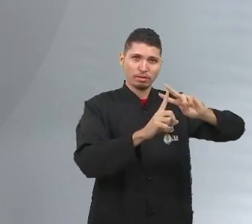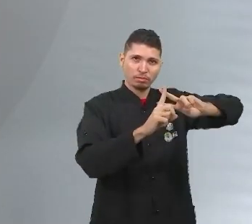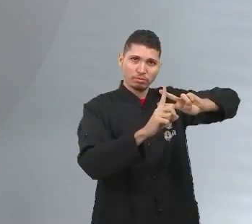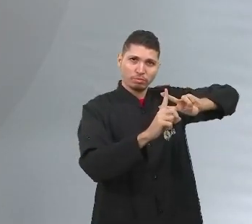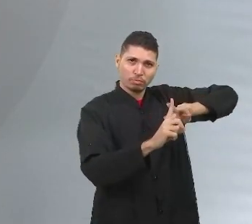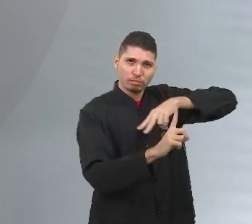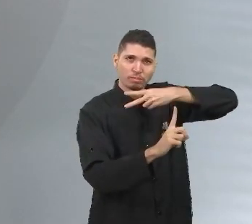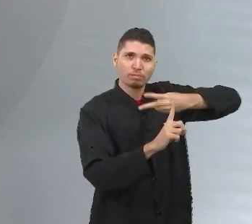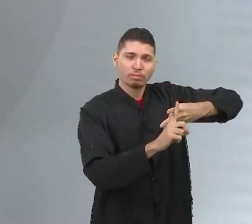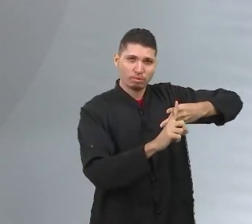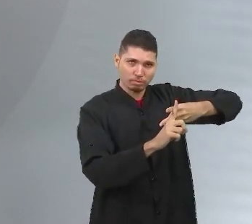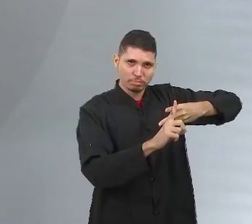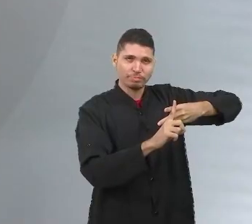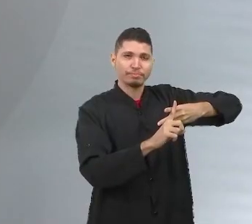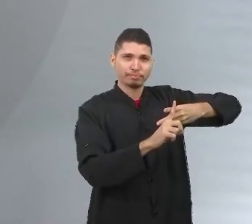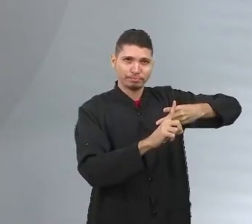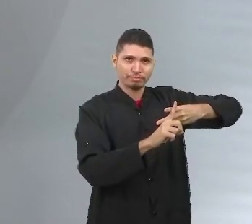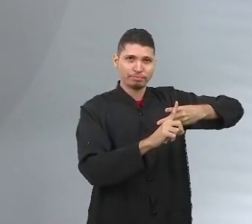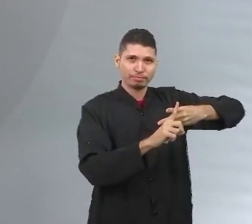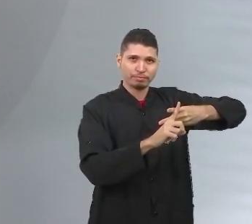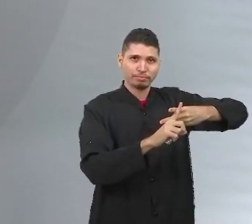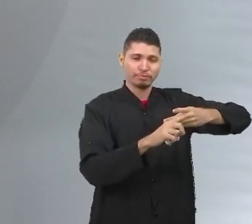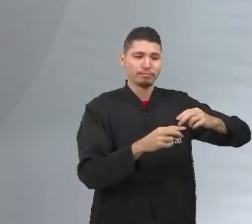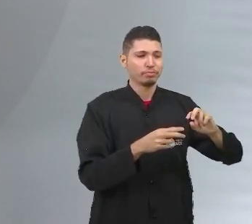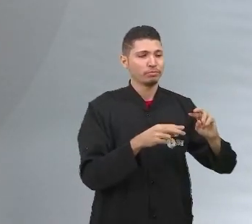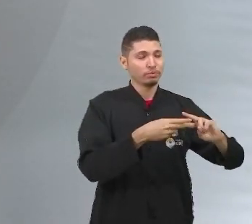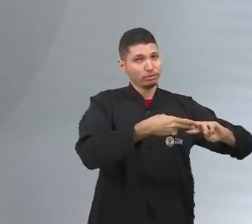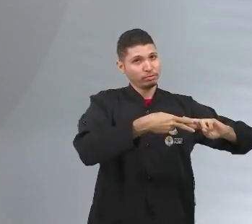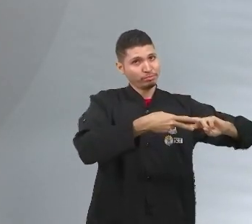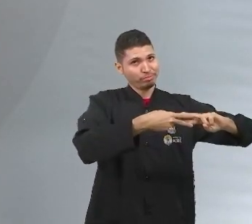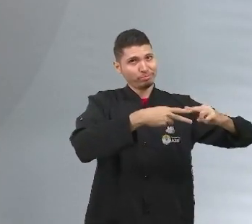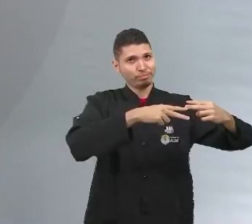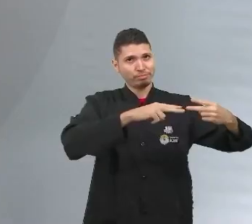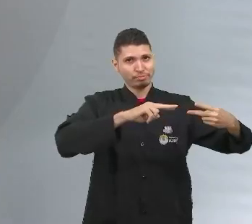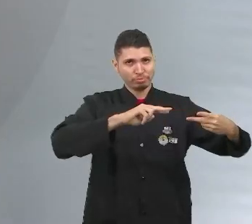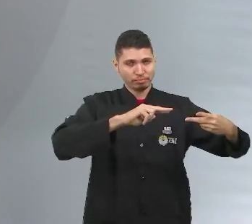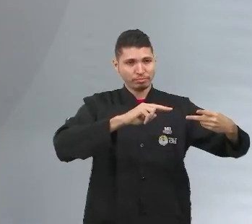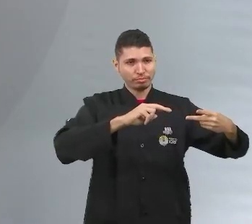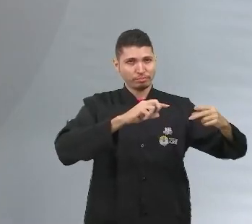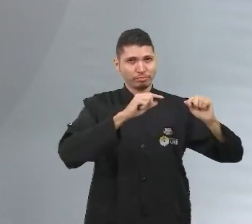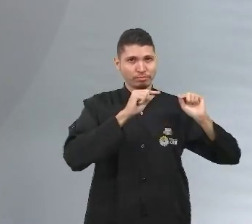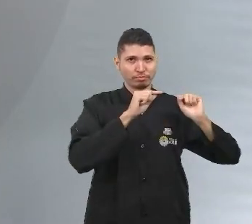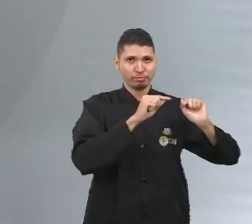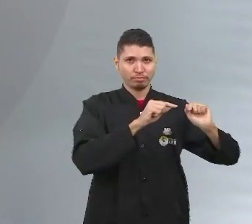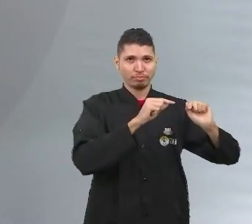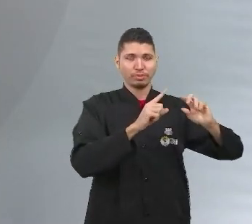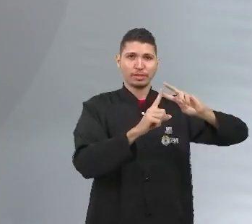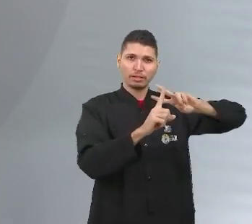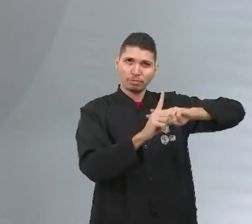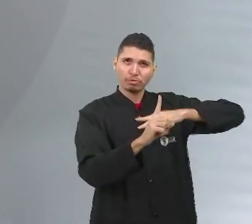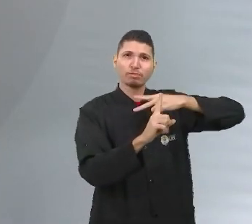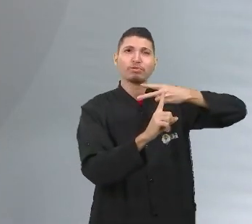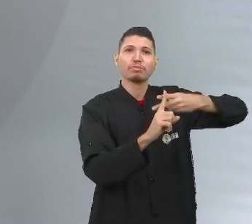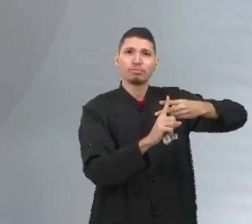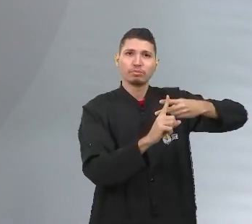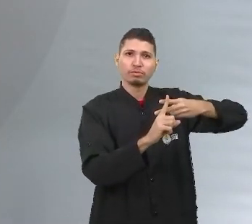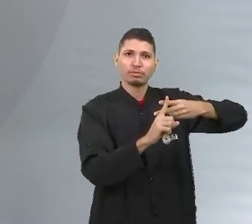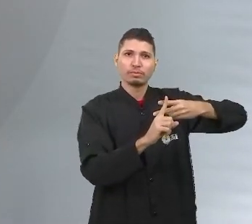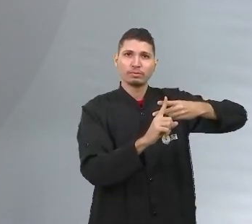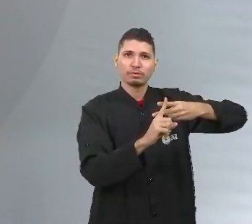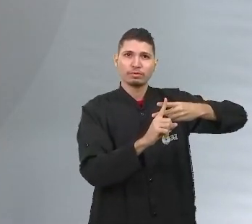ele depende de proteínas pré-formadas. Mas ele então, ele se autoduplica, isso se